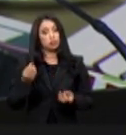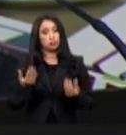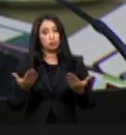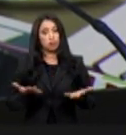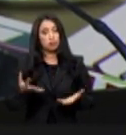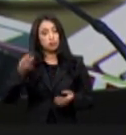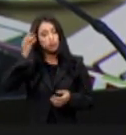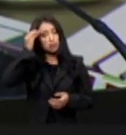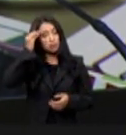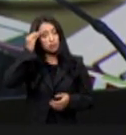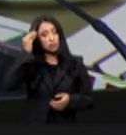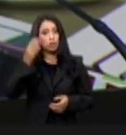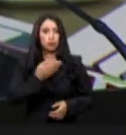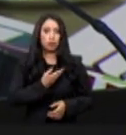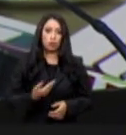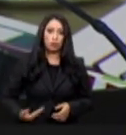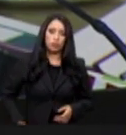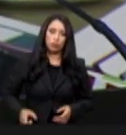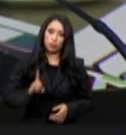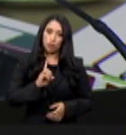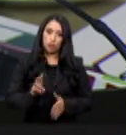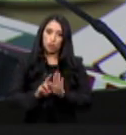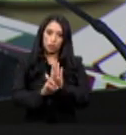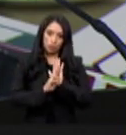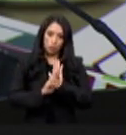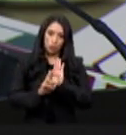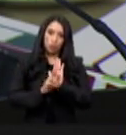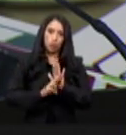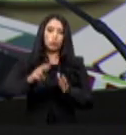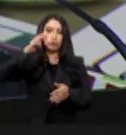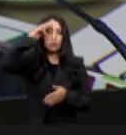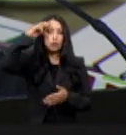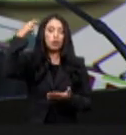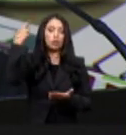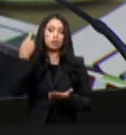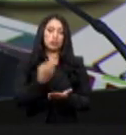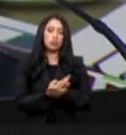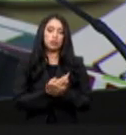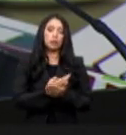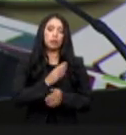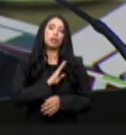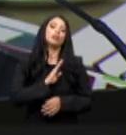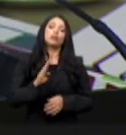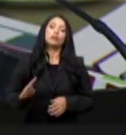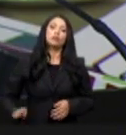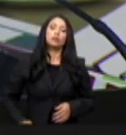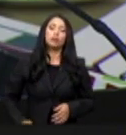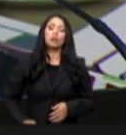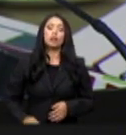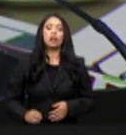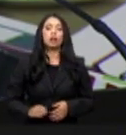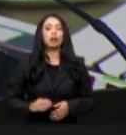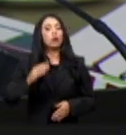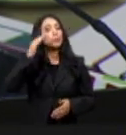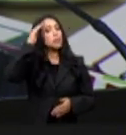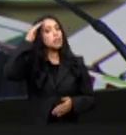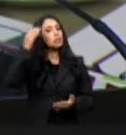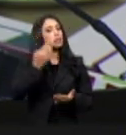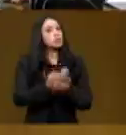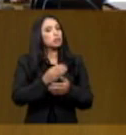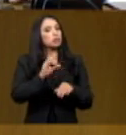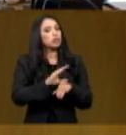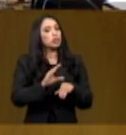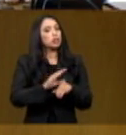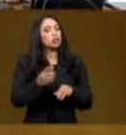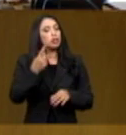A República não é atendida apenas com recursos, o respeito à República começa pelo atendimento à Constituição. Essas